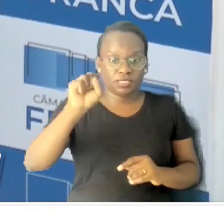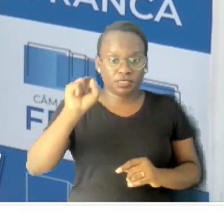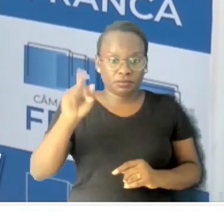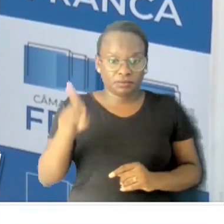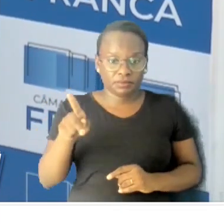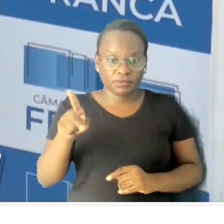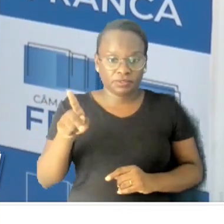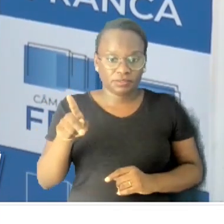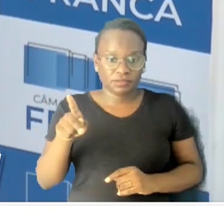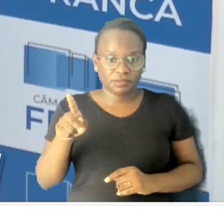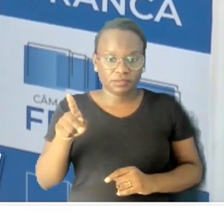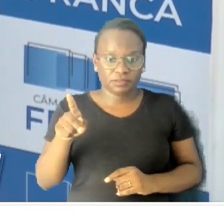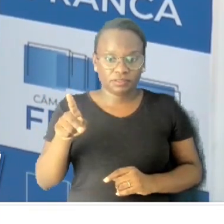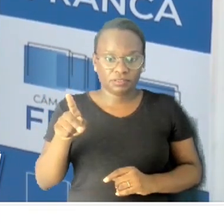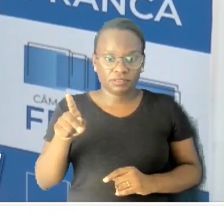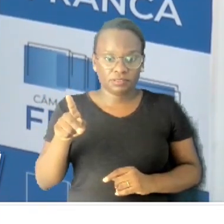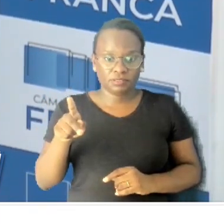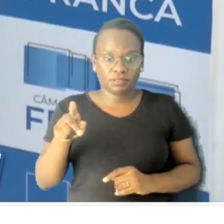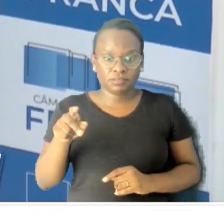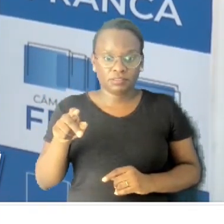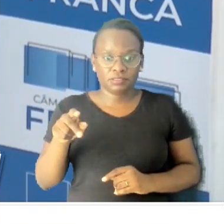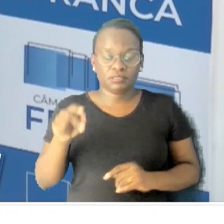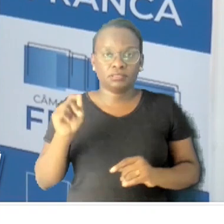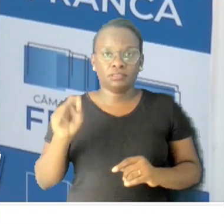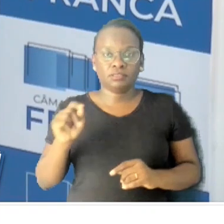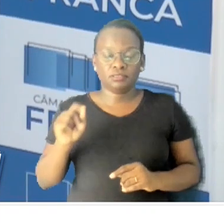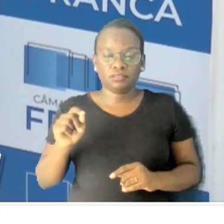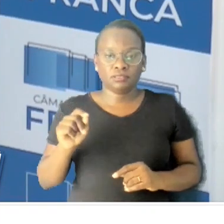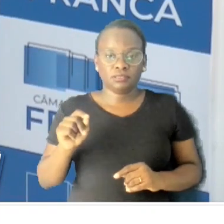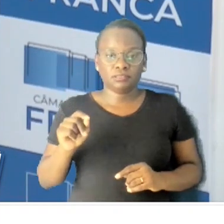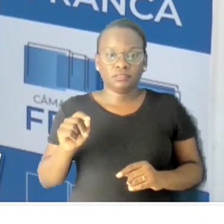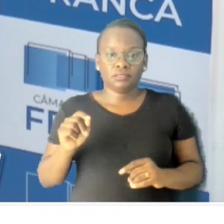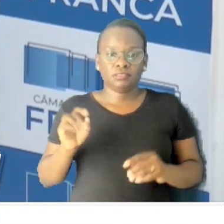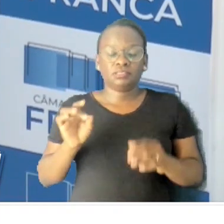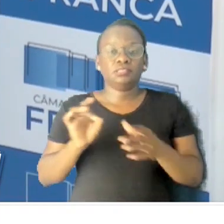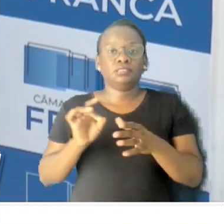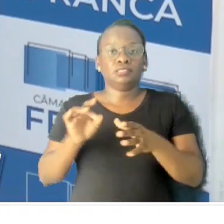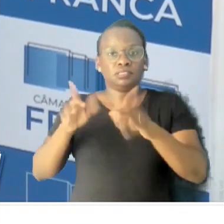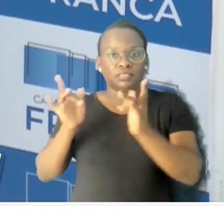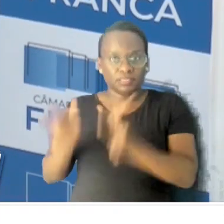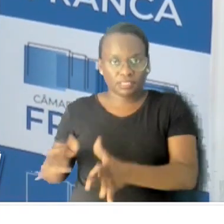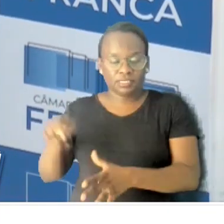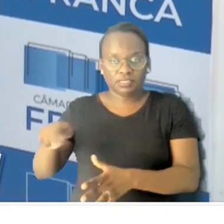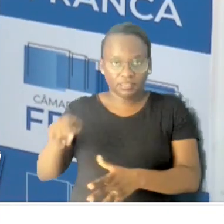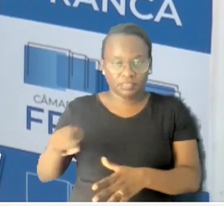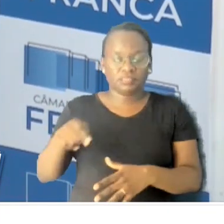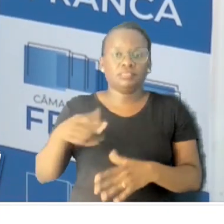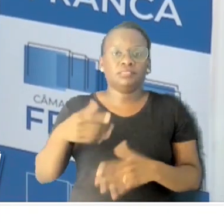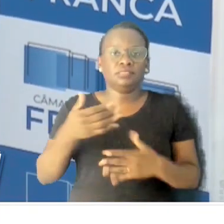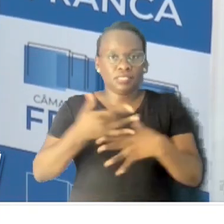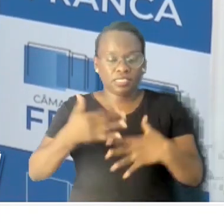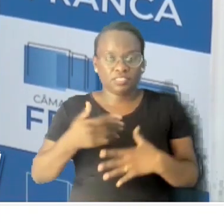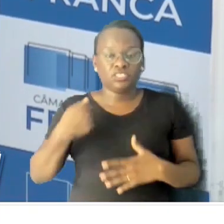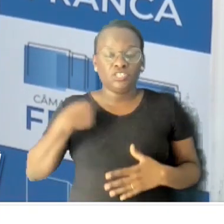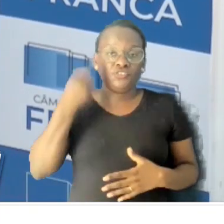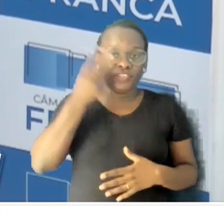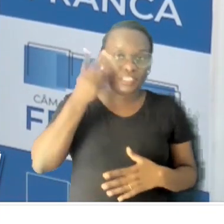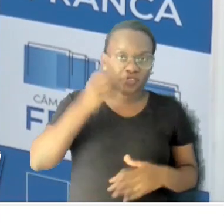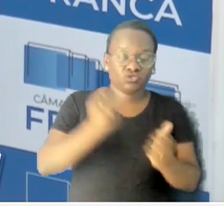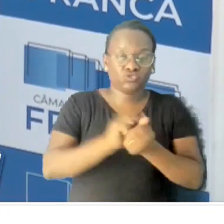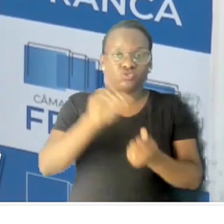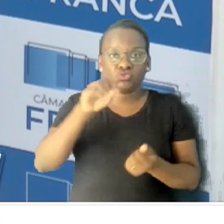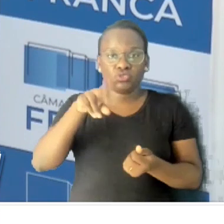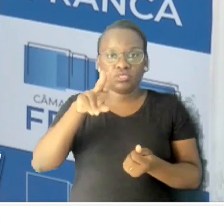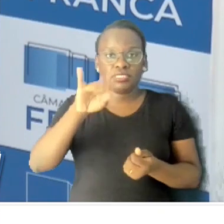elefante branco que deixaram em nossa cidade. Eu, o vereador Donizete da Farmácia,